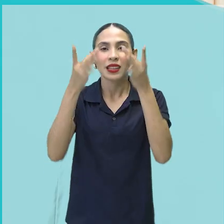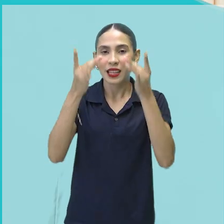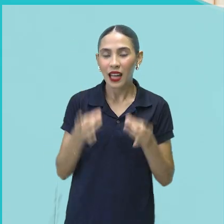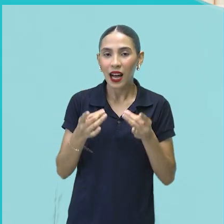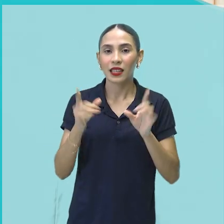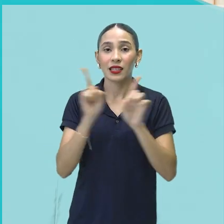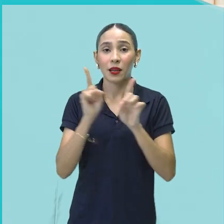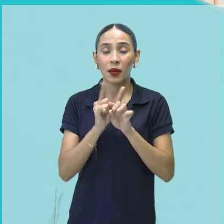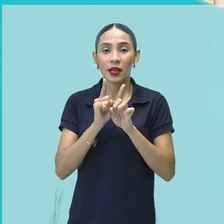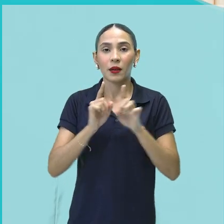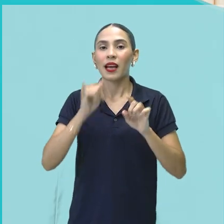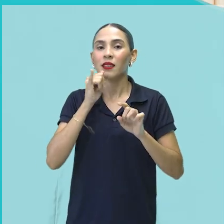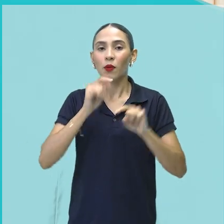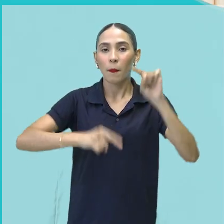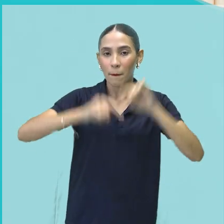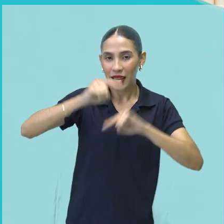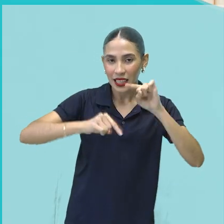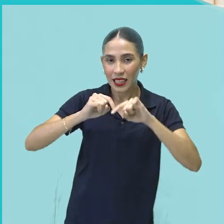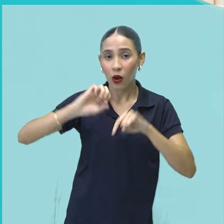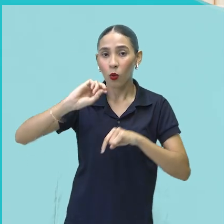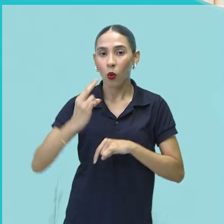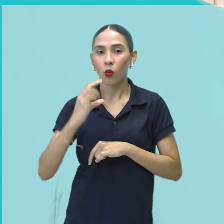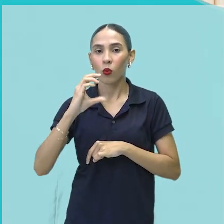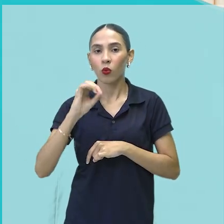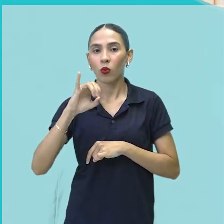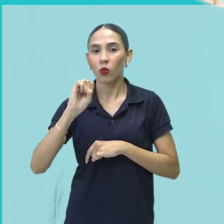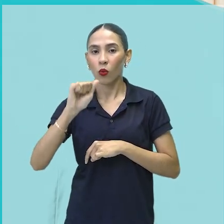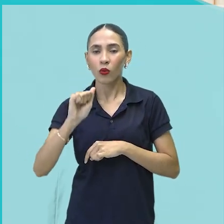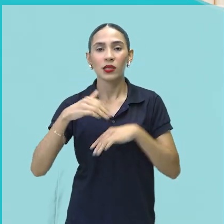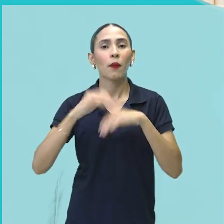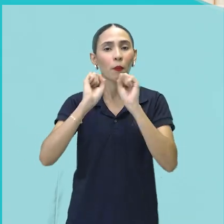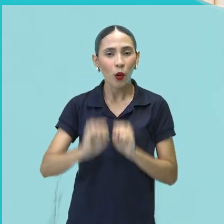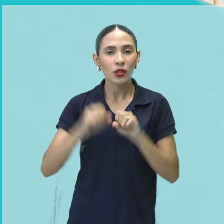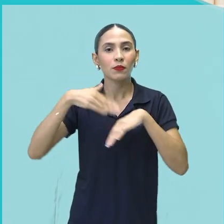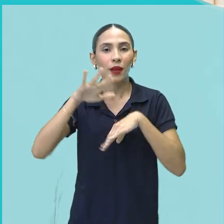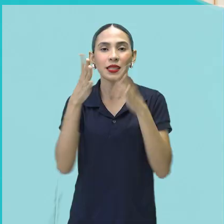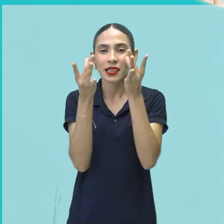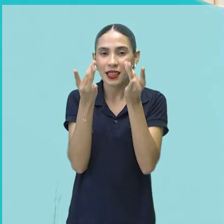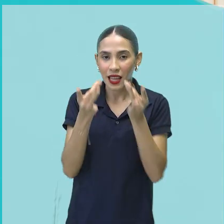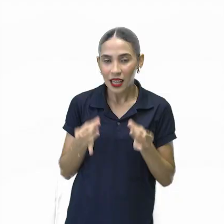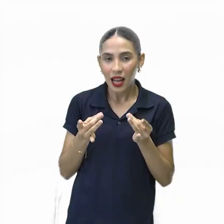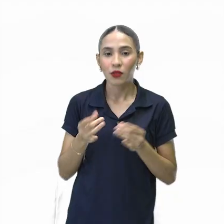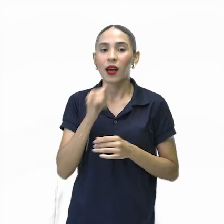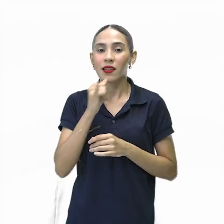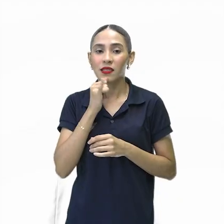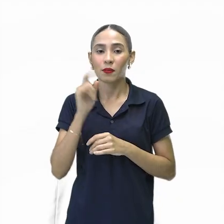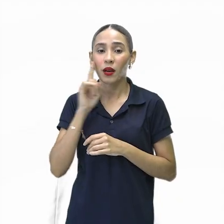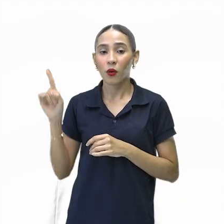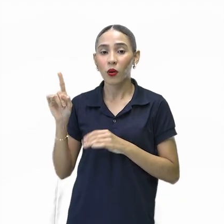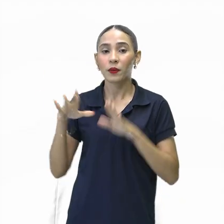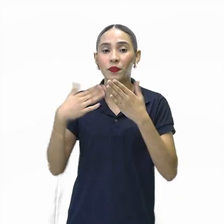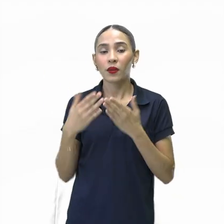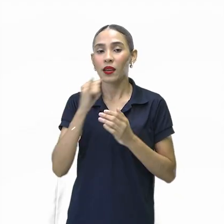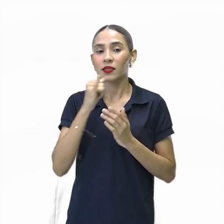que quando eu falo desse objeto, dessa coisa, ele ainda pode ser muito mais esmiuçado. Veja só. Quando